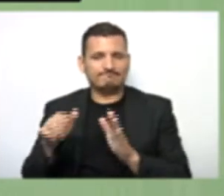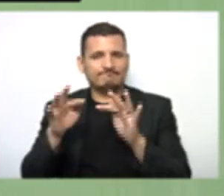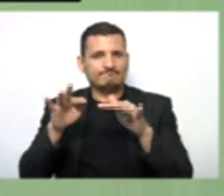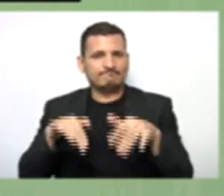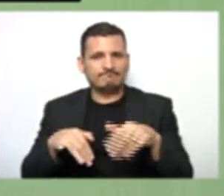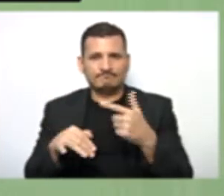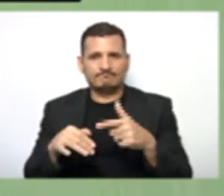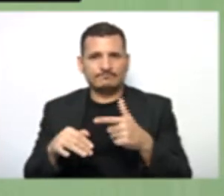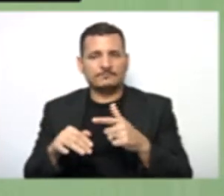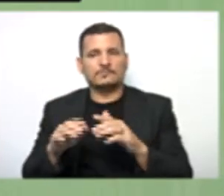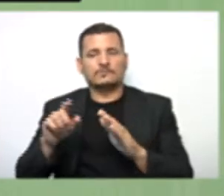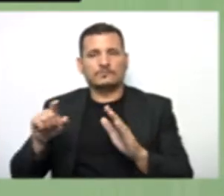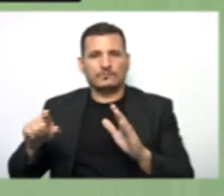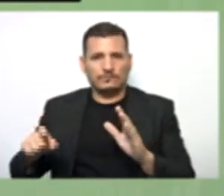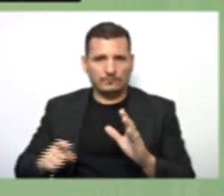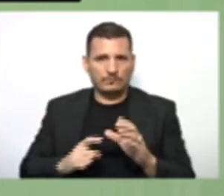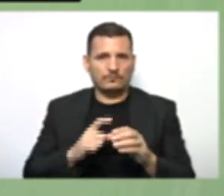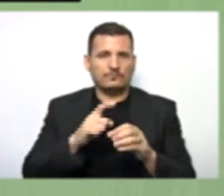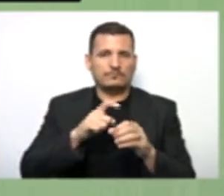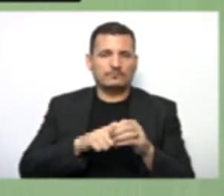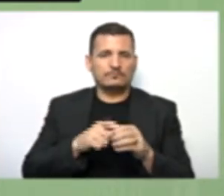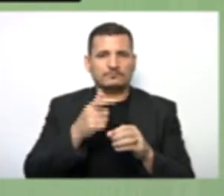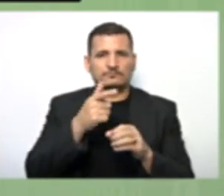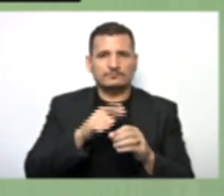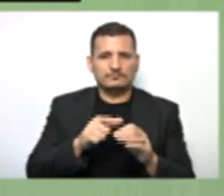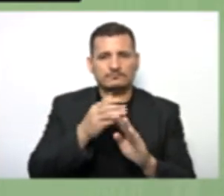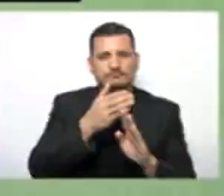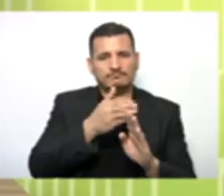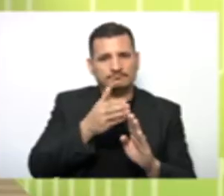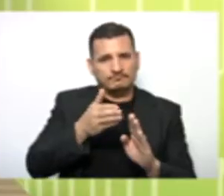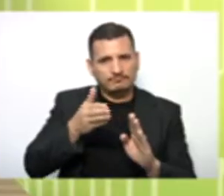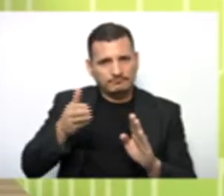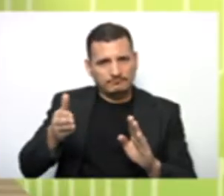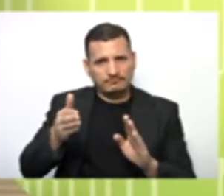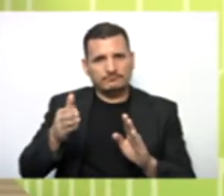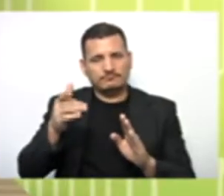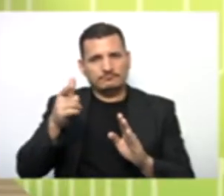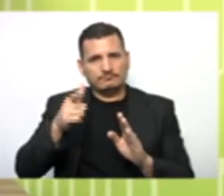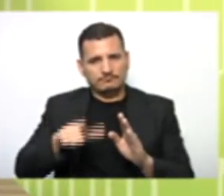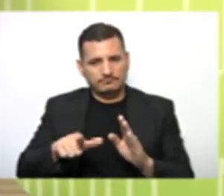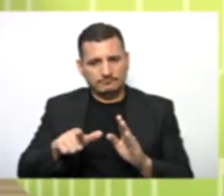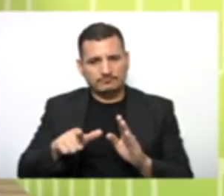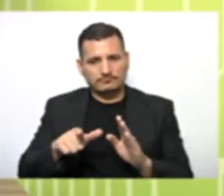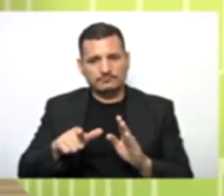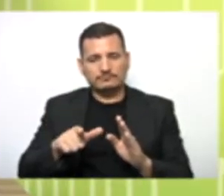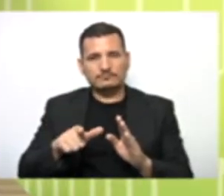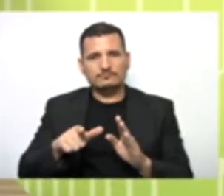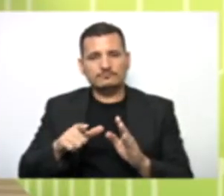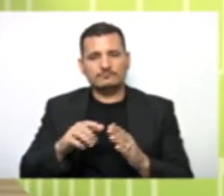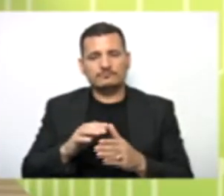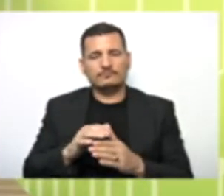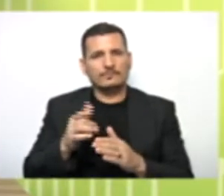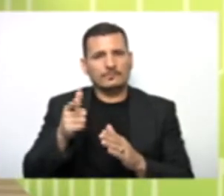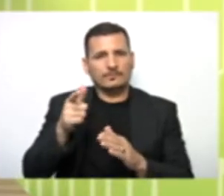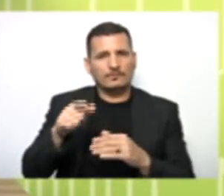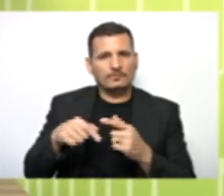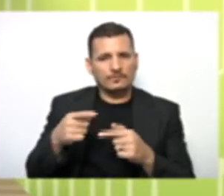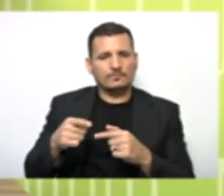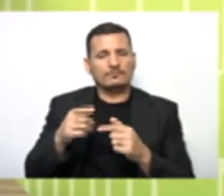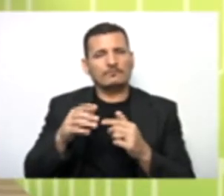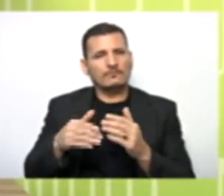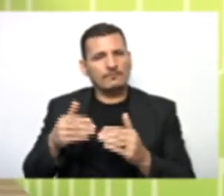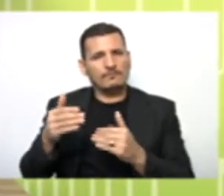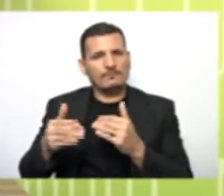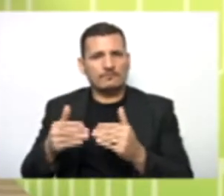fila, segue a ordem e é executado novamente. e a partir daí ele vai até